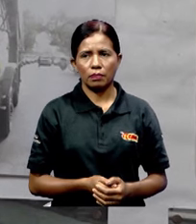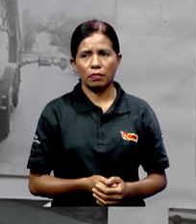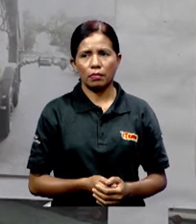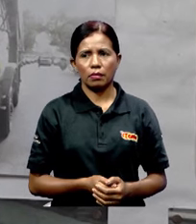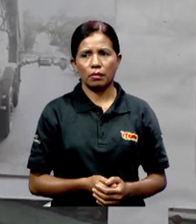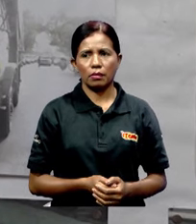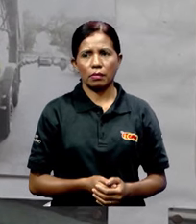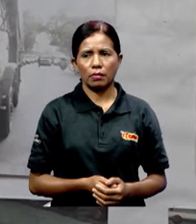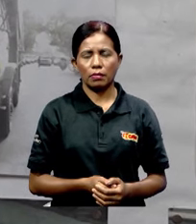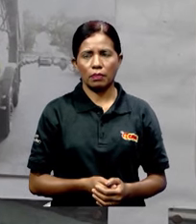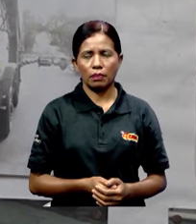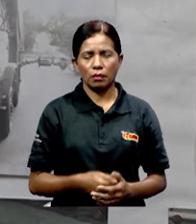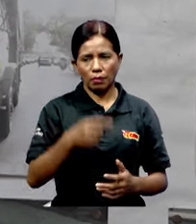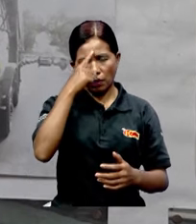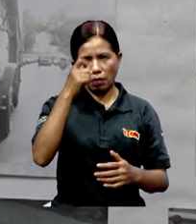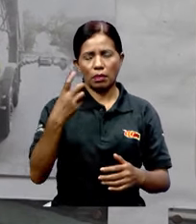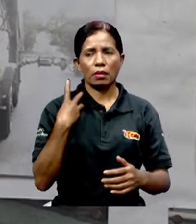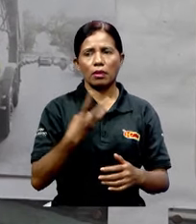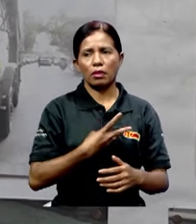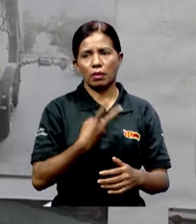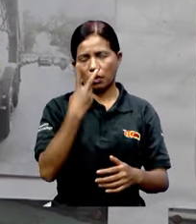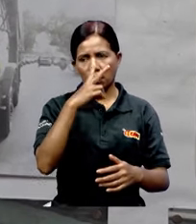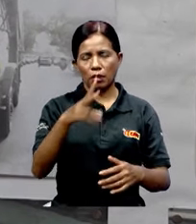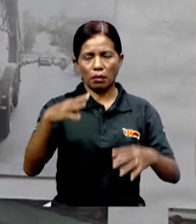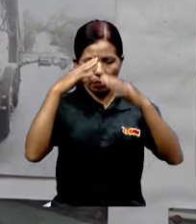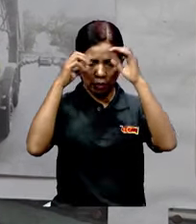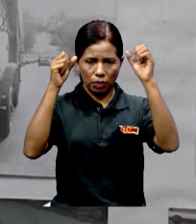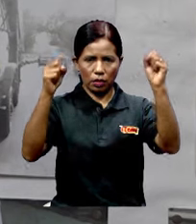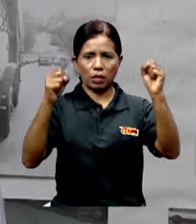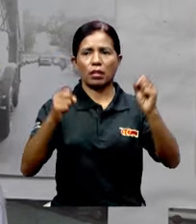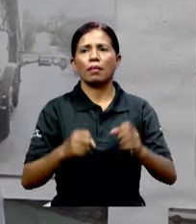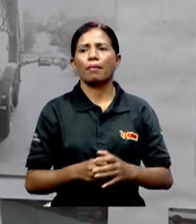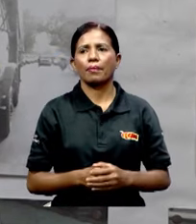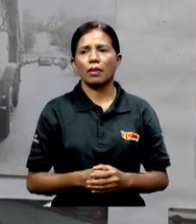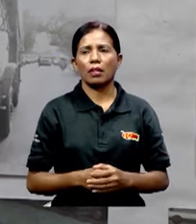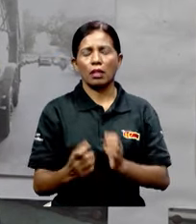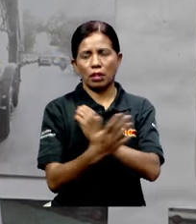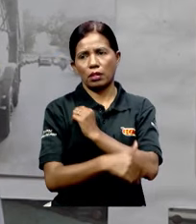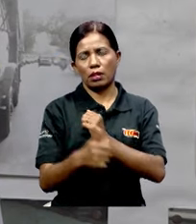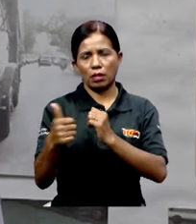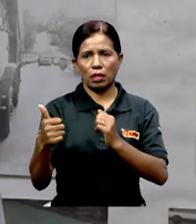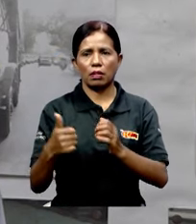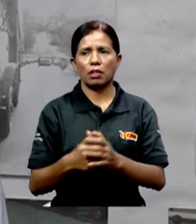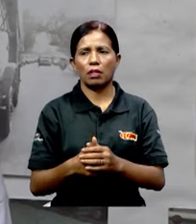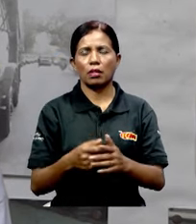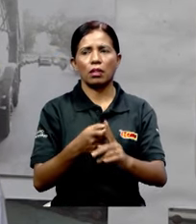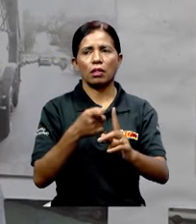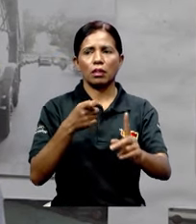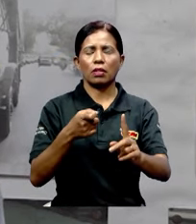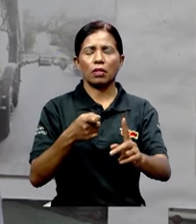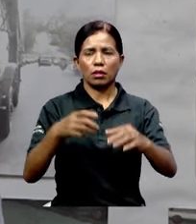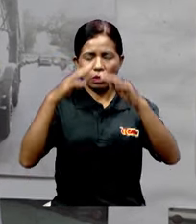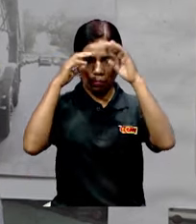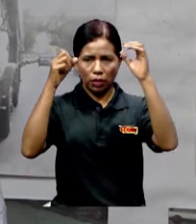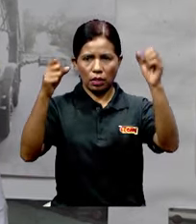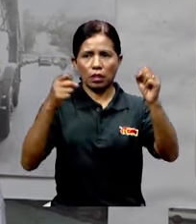sing kara tambah iteng itare hotu ba itenya presidente na bema ka iha railiu am Husi parte husi presidente